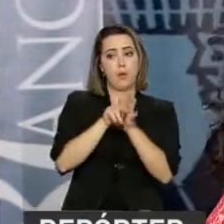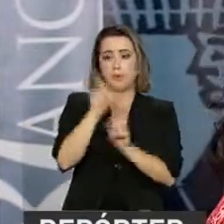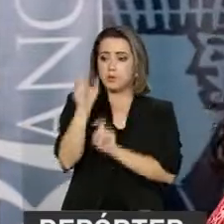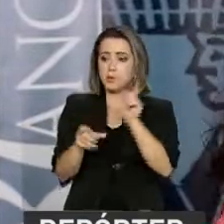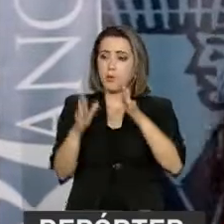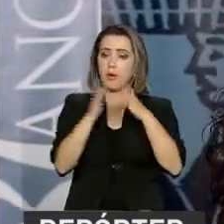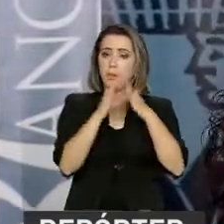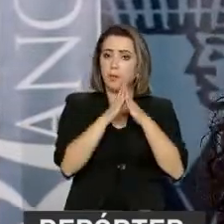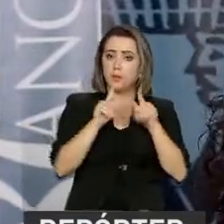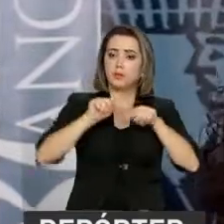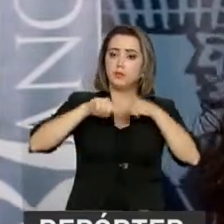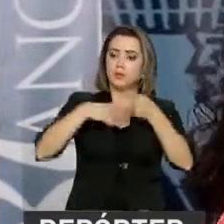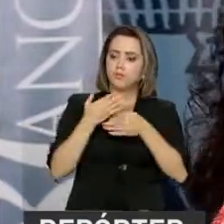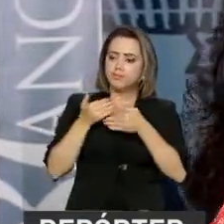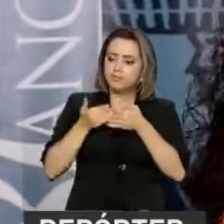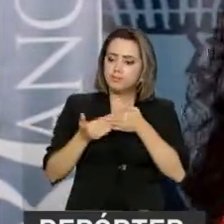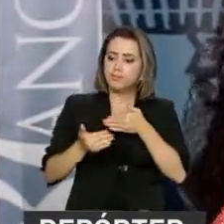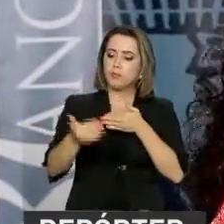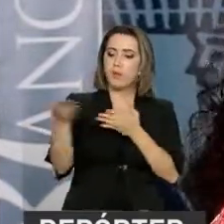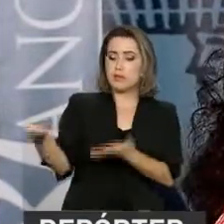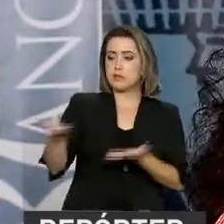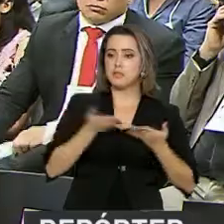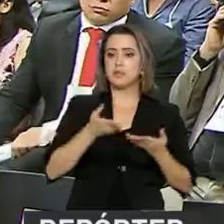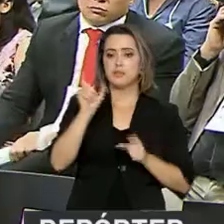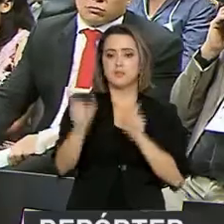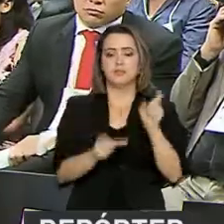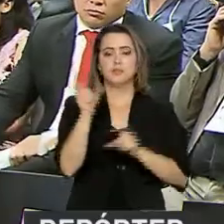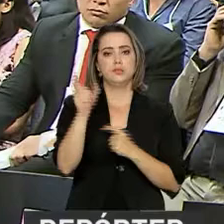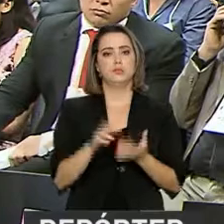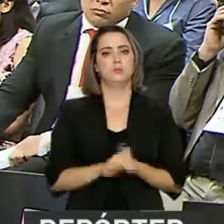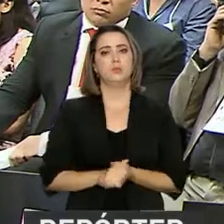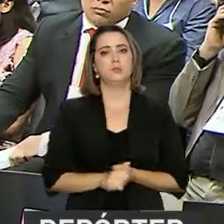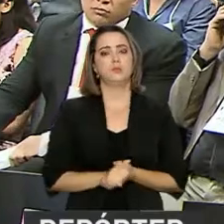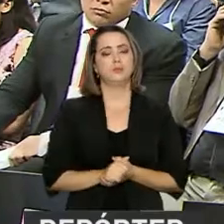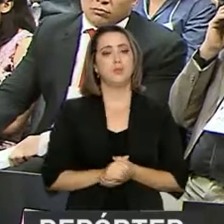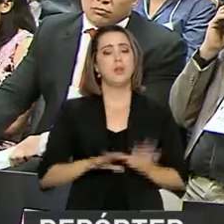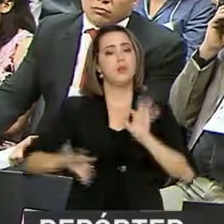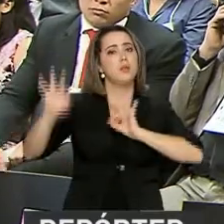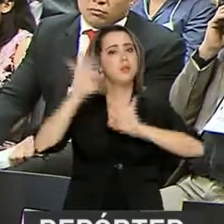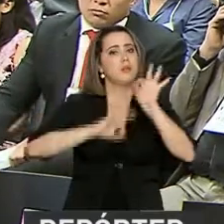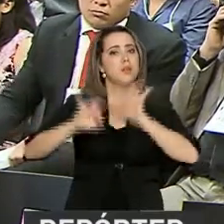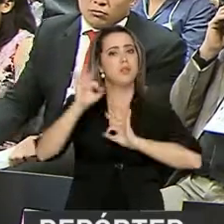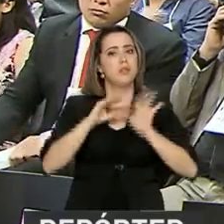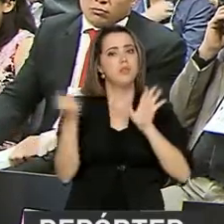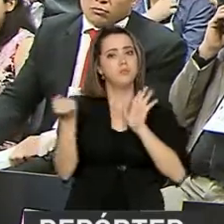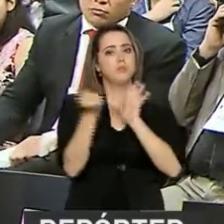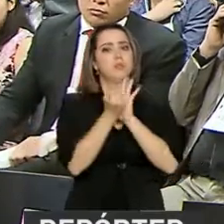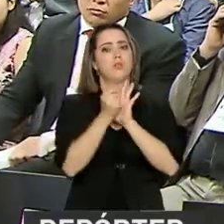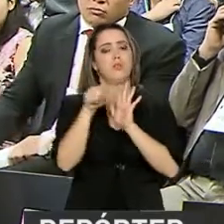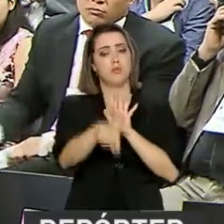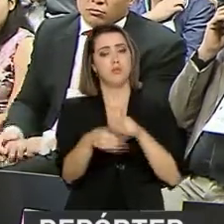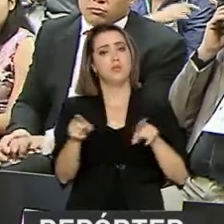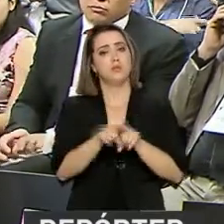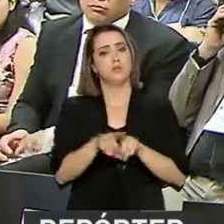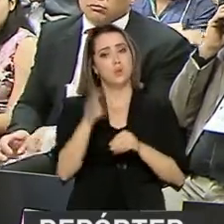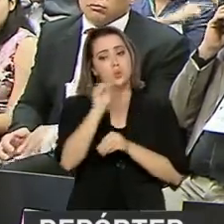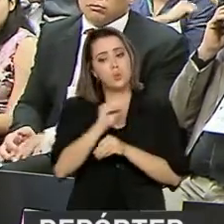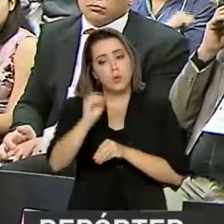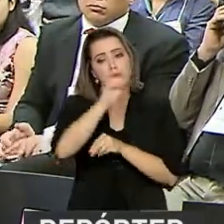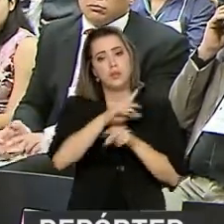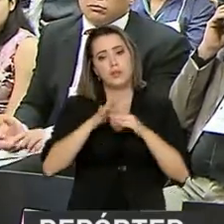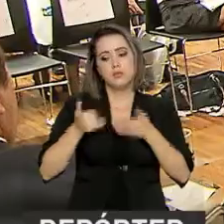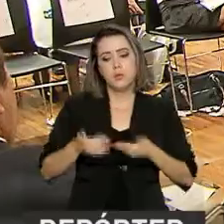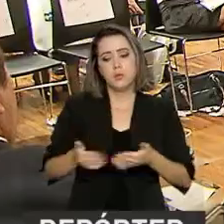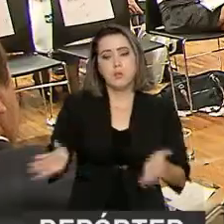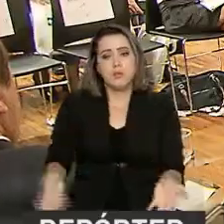e à partir daí receber pessoas para planejar e consolidar essas ações de preservação incentivo ao